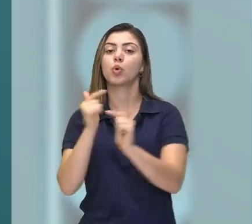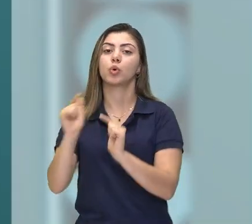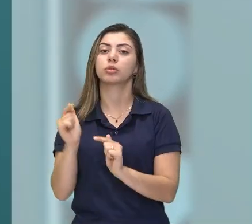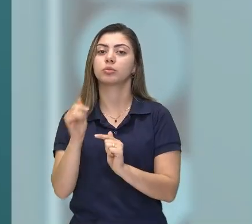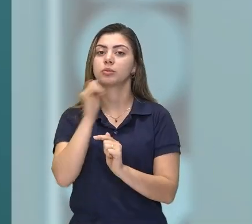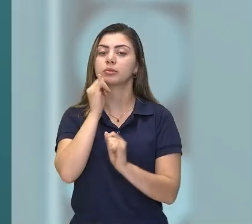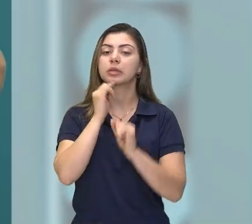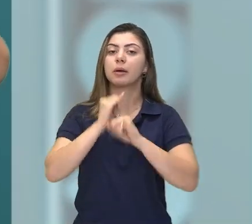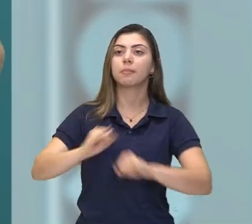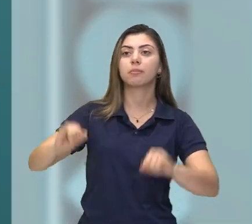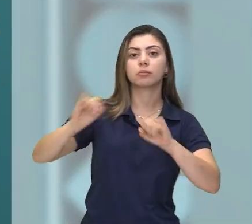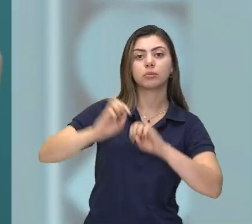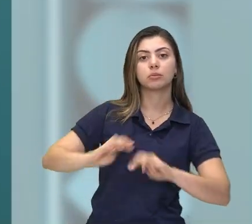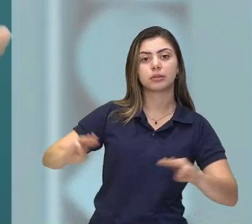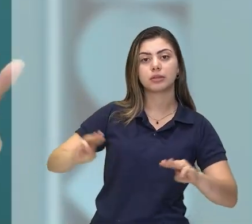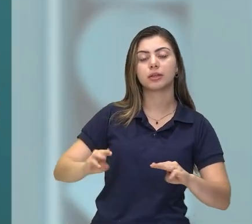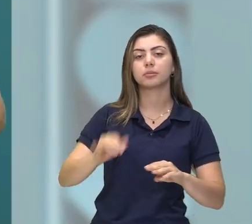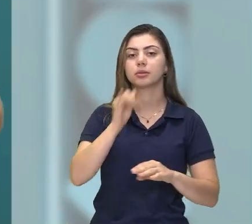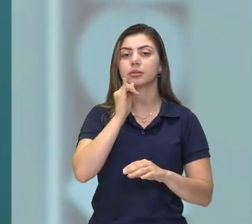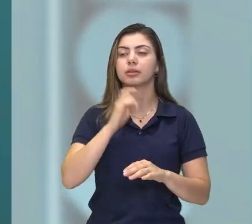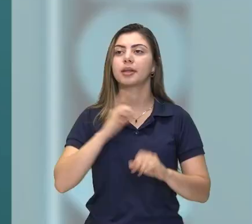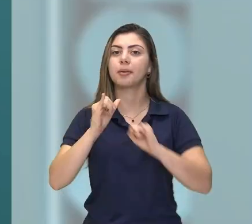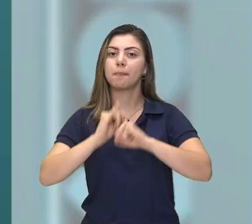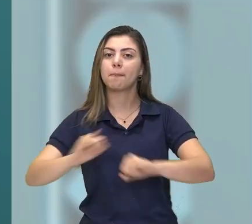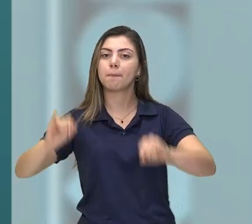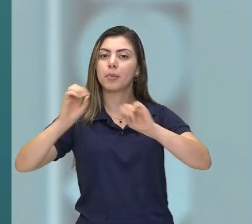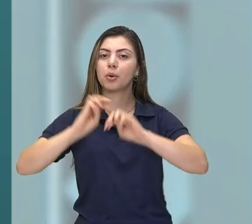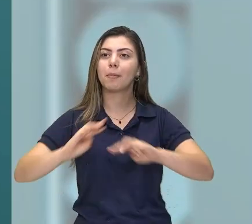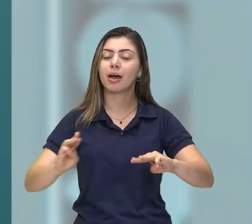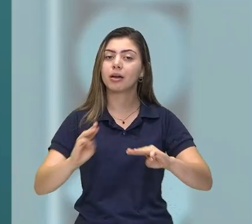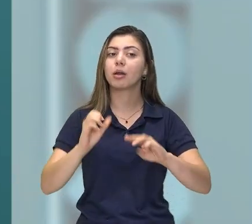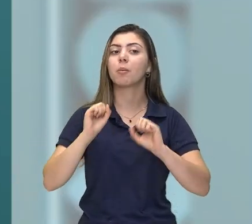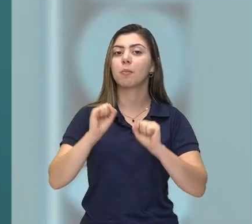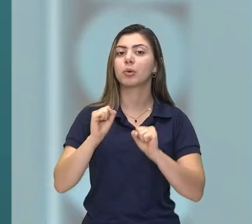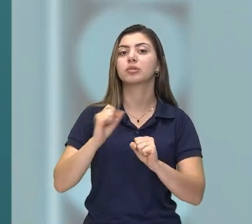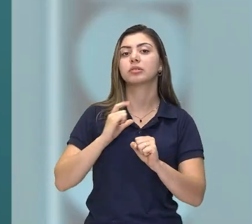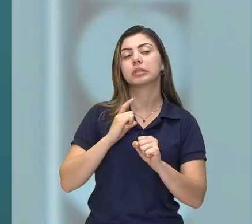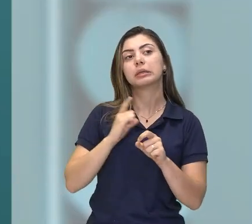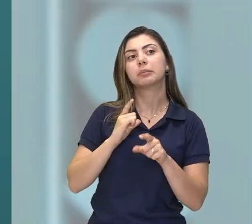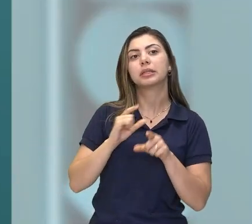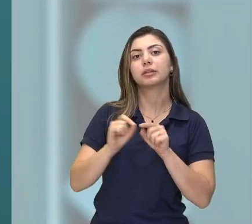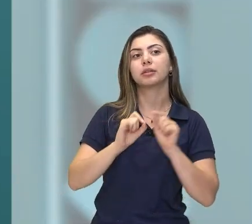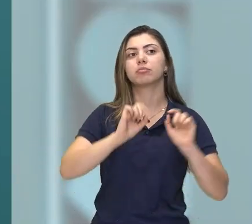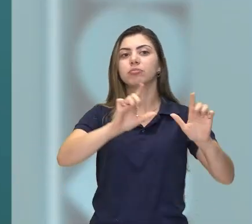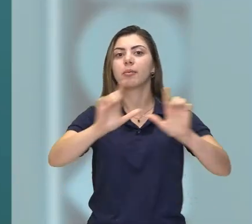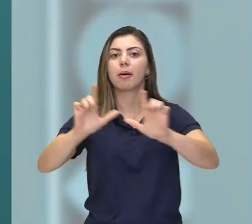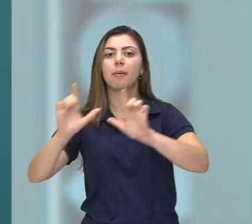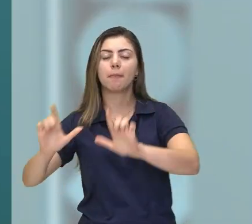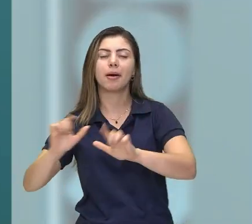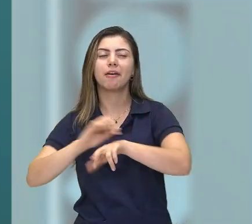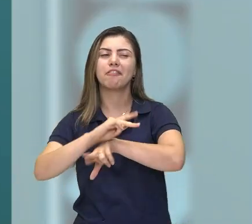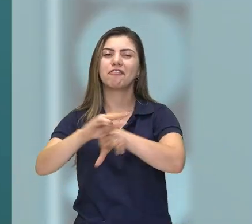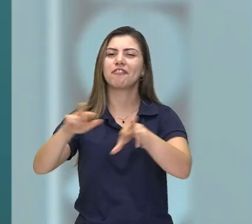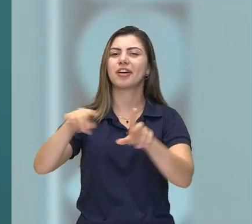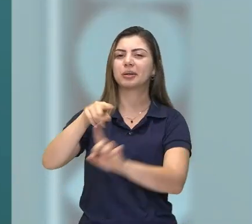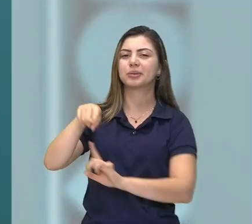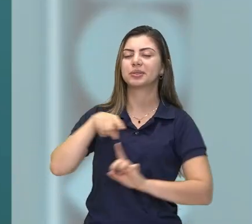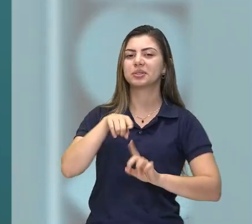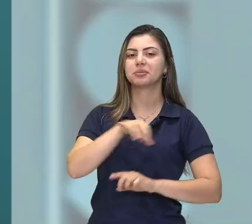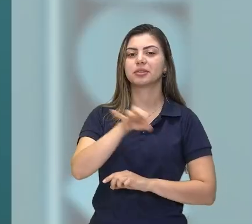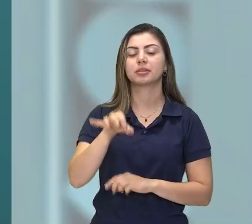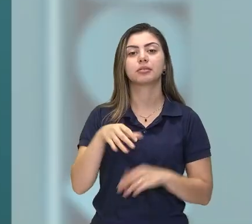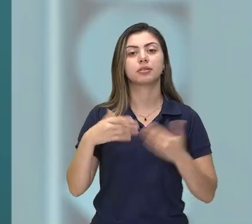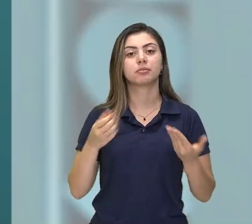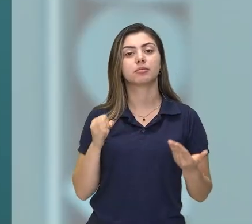na publicidade, não é? Quando a gente faz propaganda, por exemplo, posso ver na charge, posso ver no cartoon e assim por diante. Se a gente